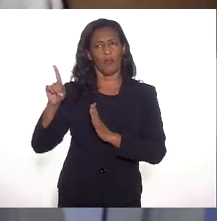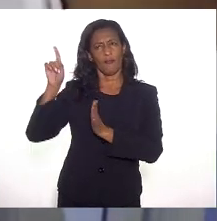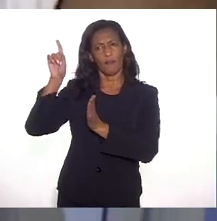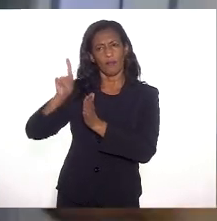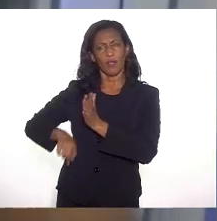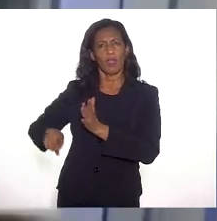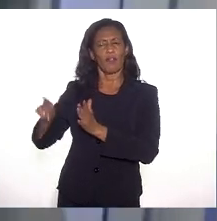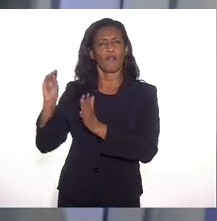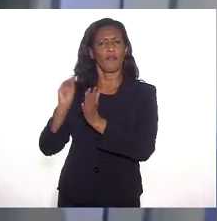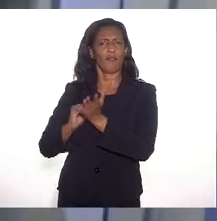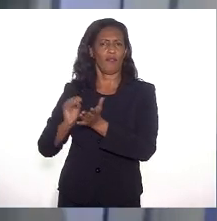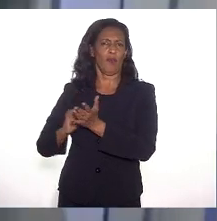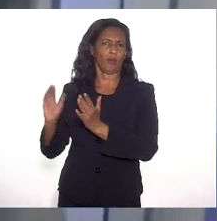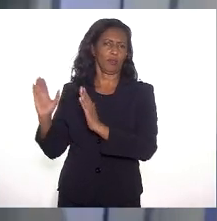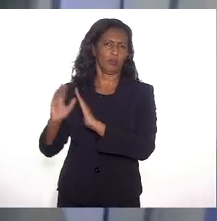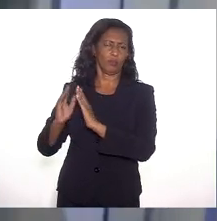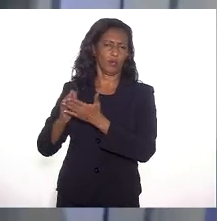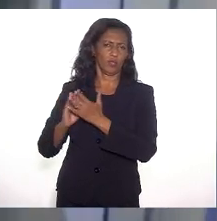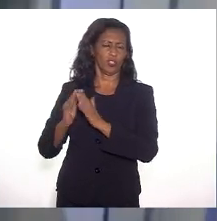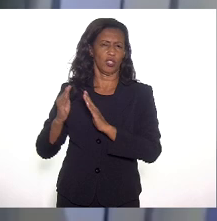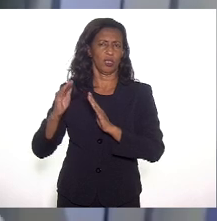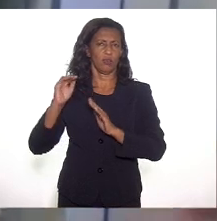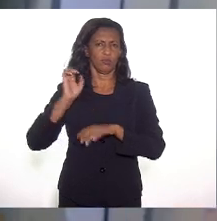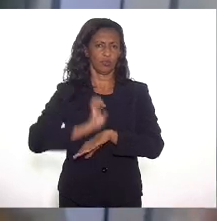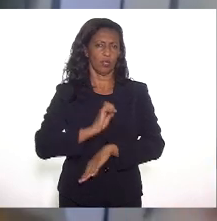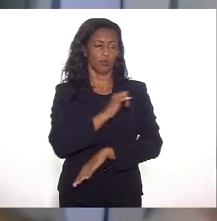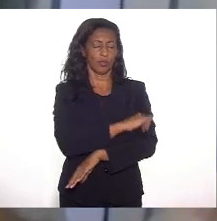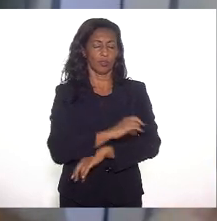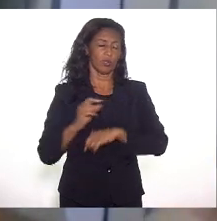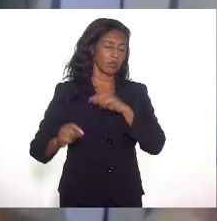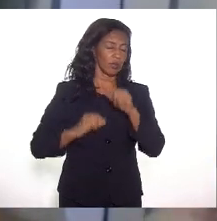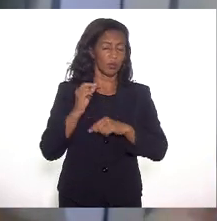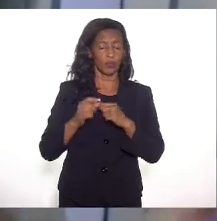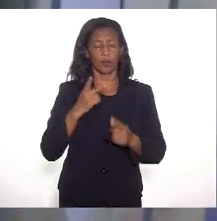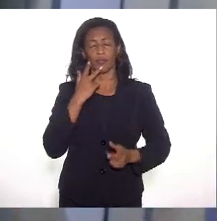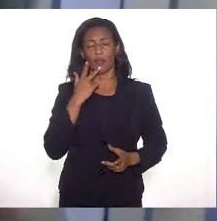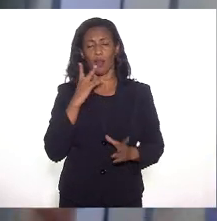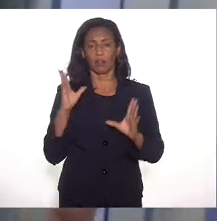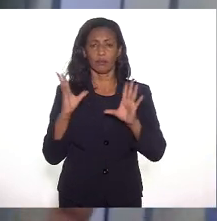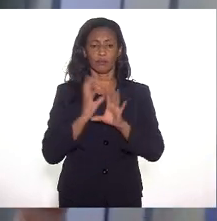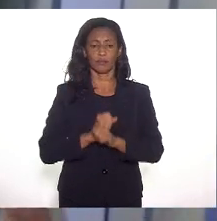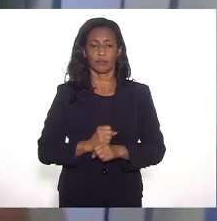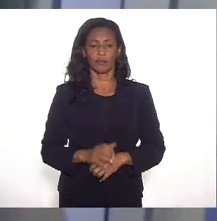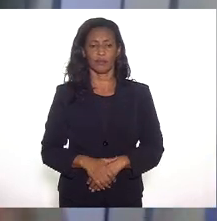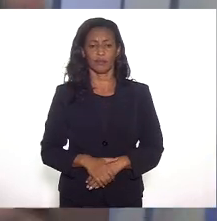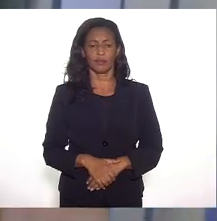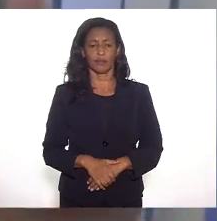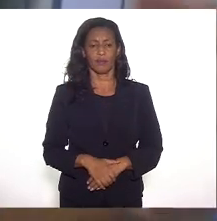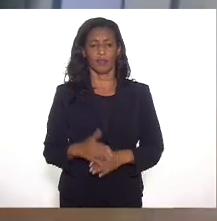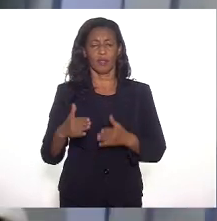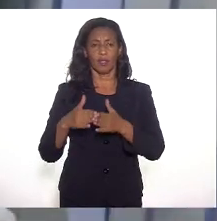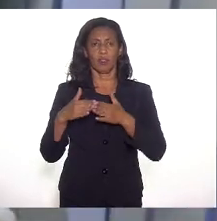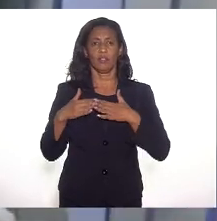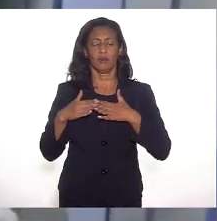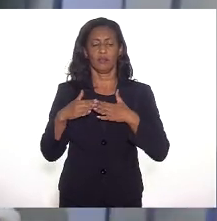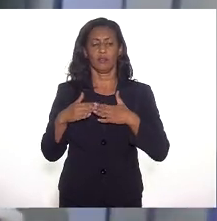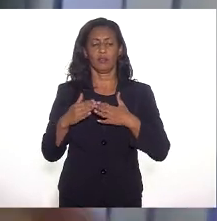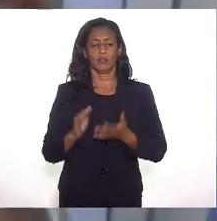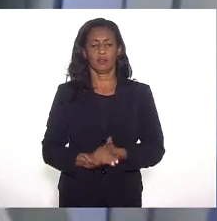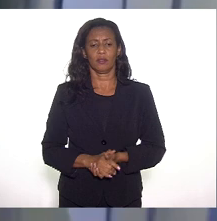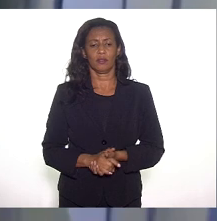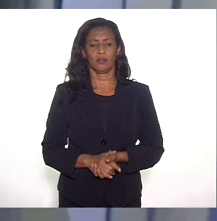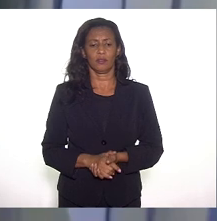habitacional no estado do Rio de Janeiro nesse momento. E o que falar, e aí concluo, o que falar da ausência de destinação